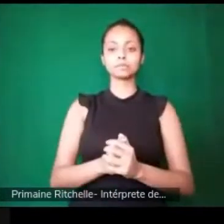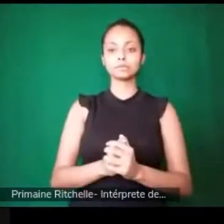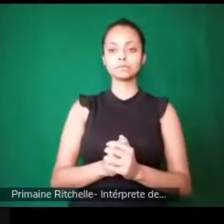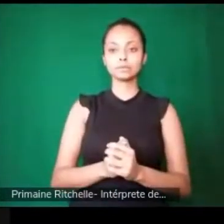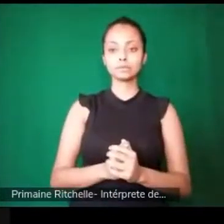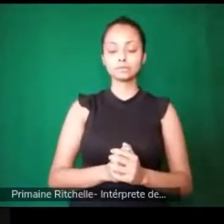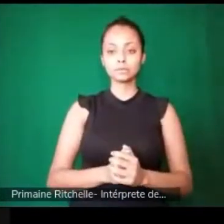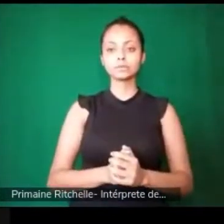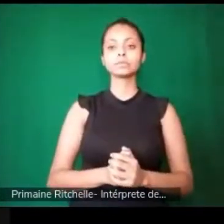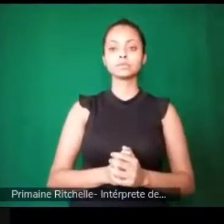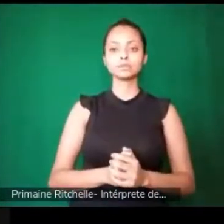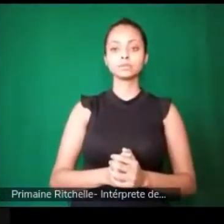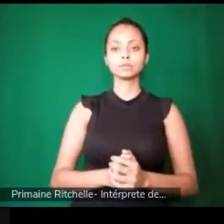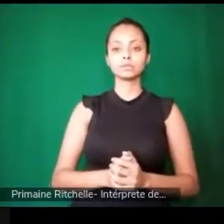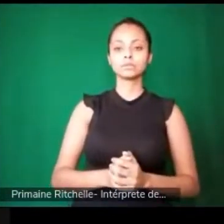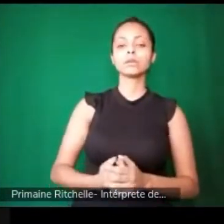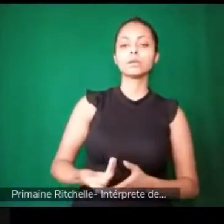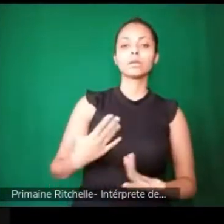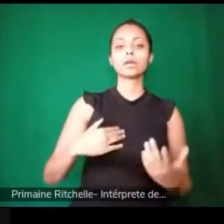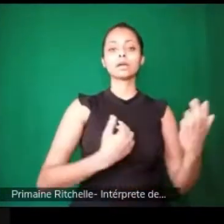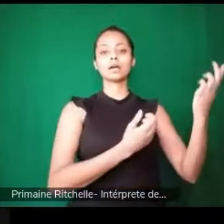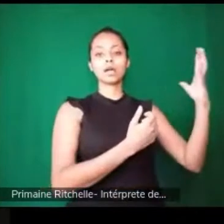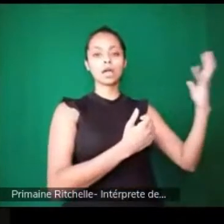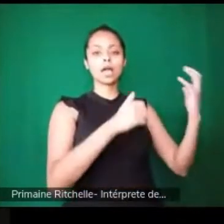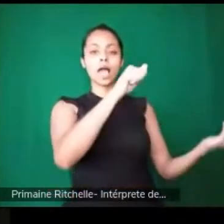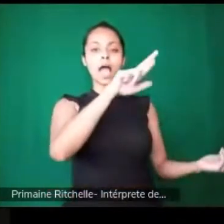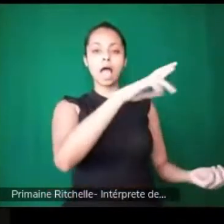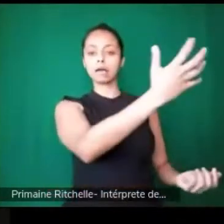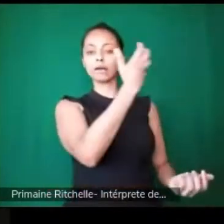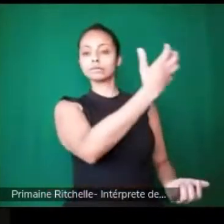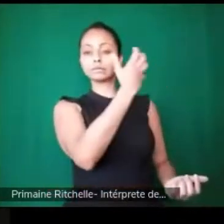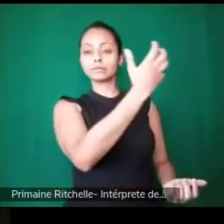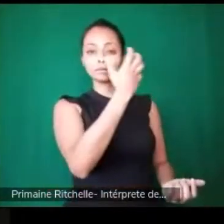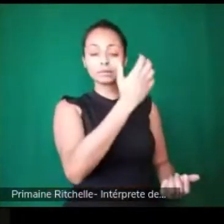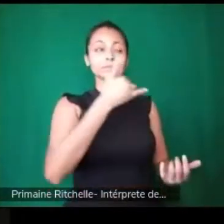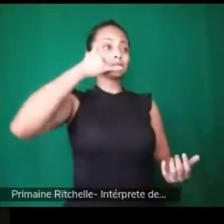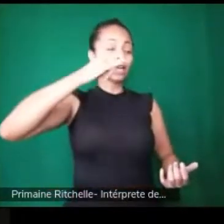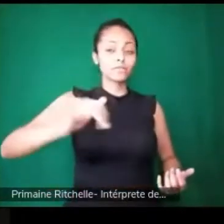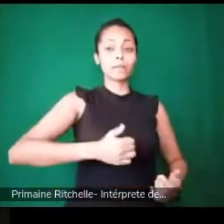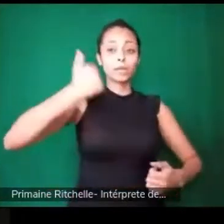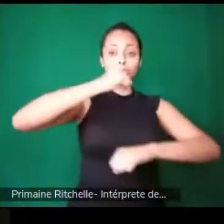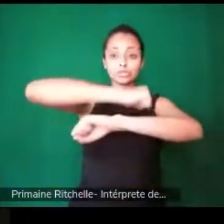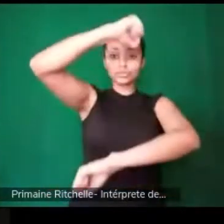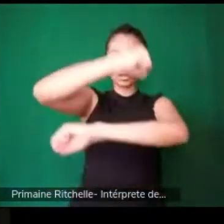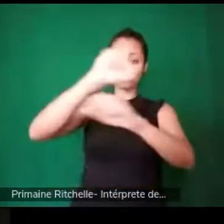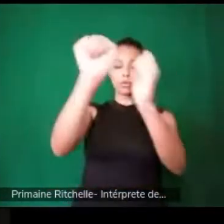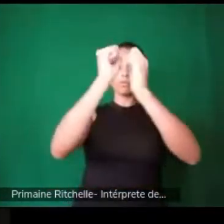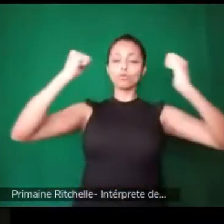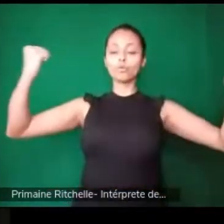Evitar, né, o uso de ar-condicionado, manter sempre as portas e janelas abertas o máximo possível, né, para estimular a ventilação do